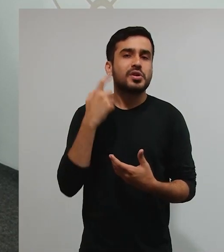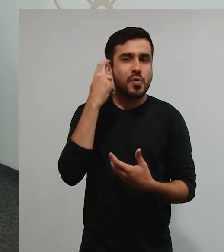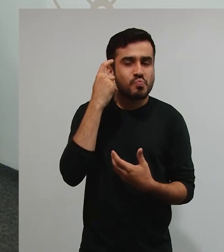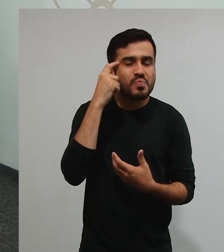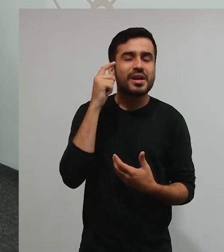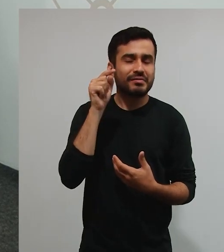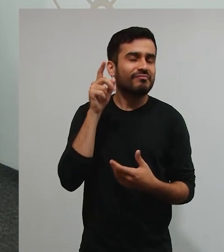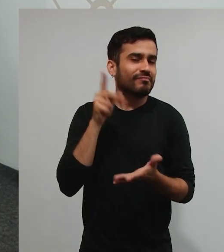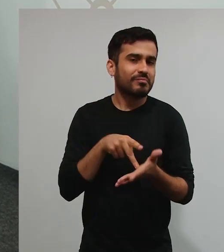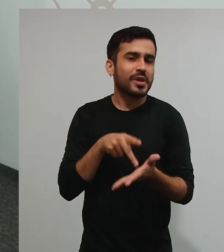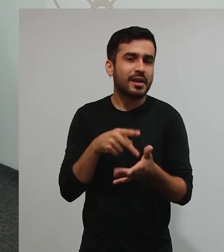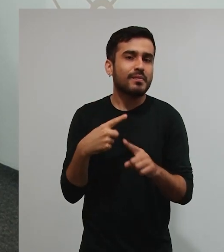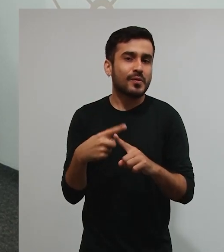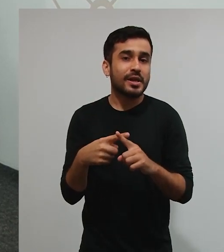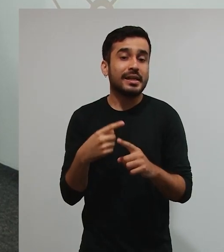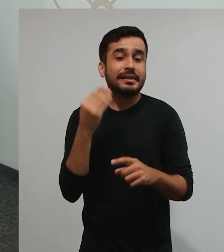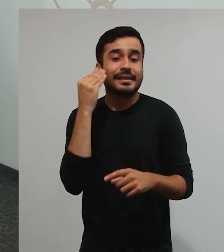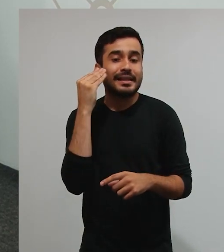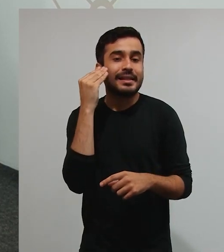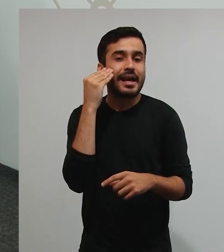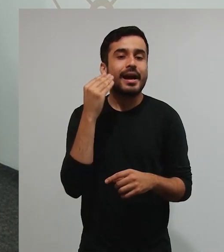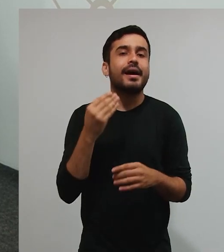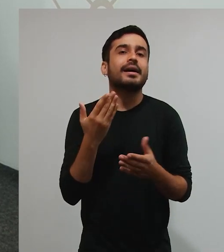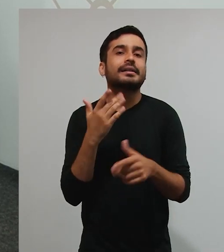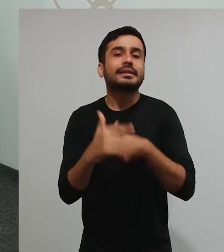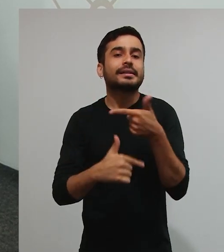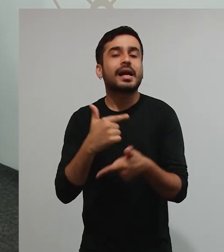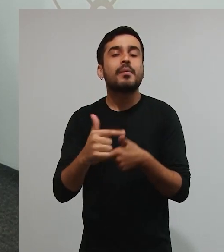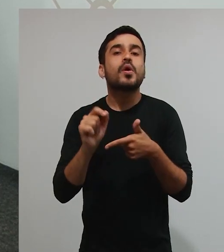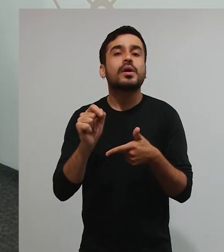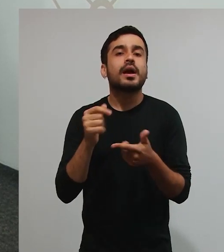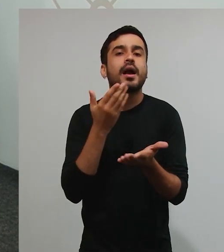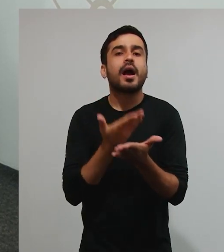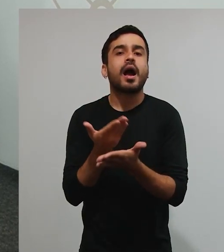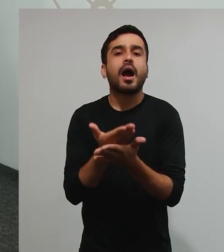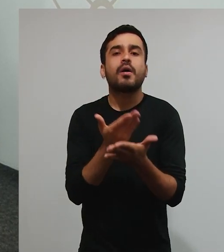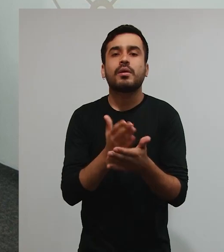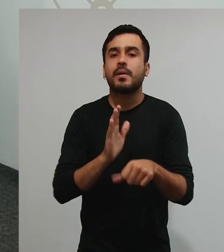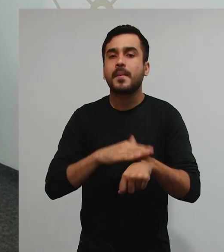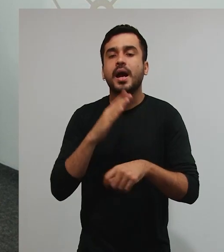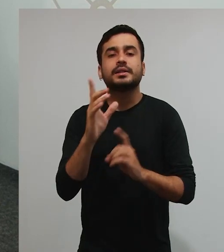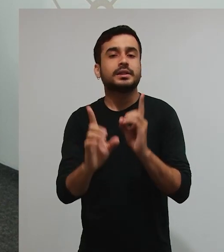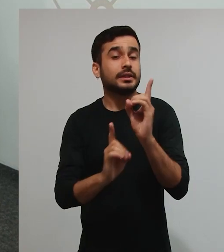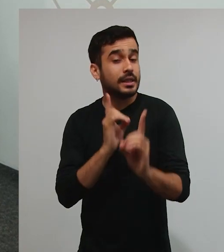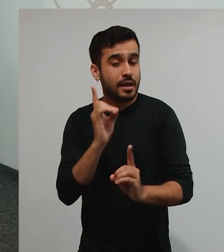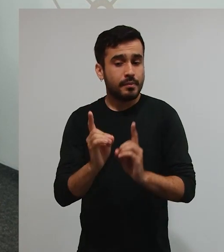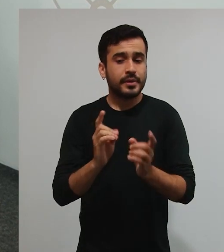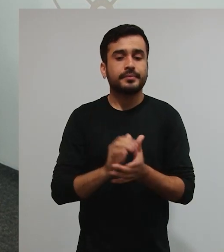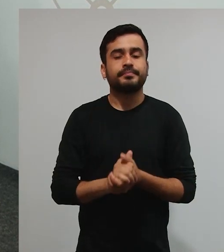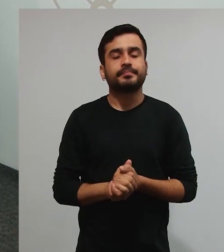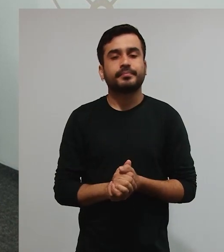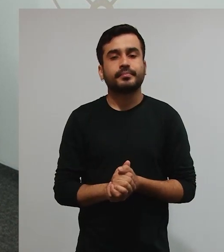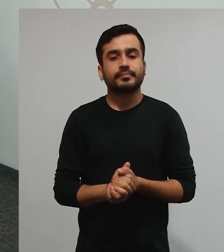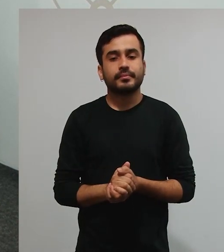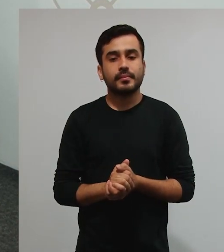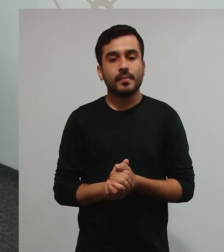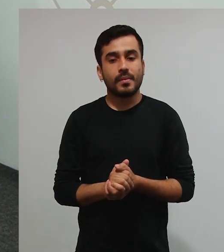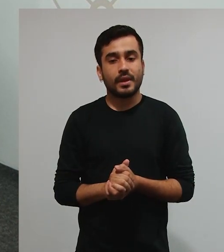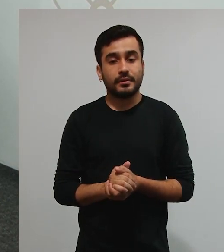tinham crescido, elas conversavam comigo e falavam que, né, minha filha não esquece de